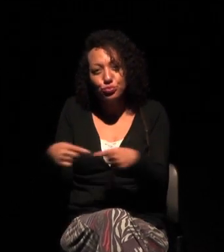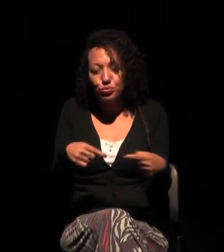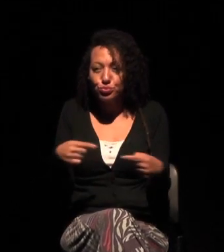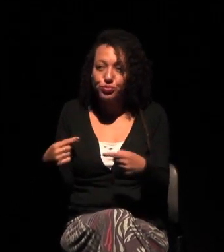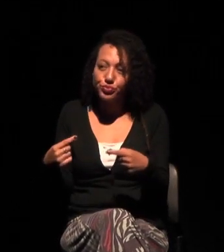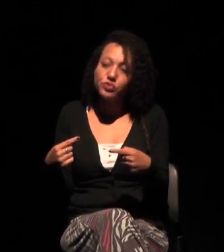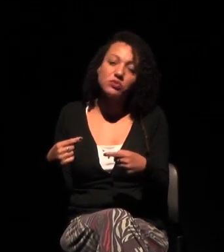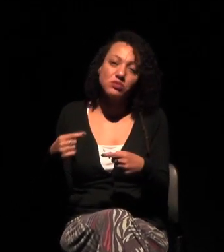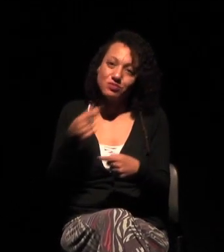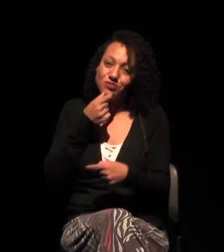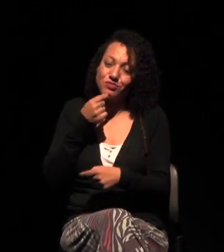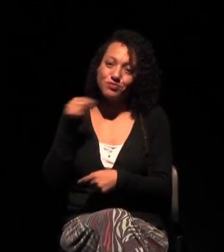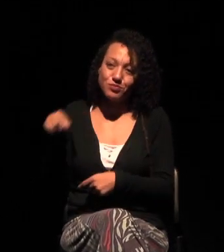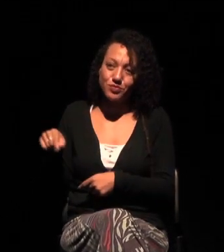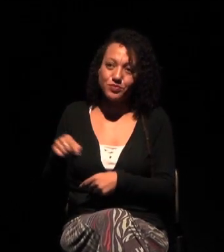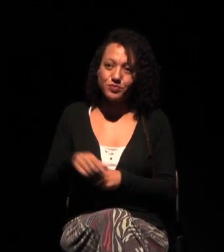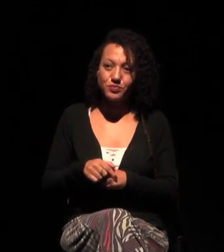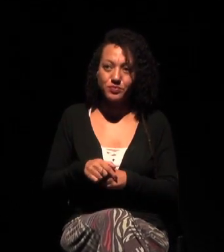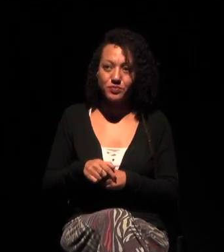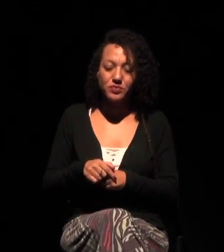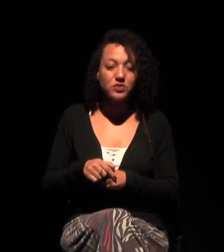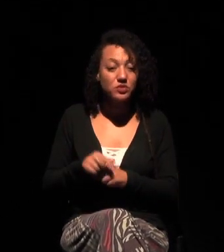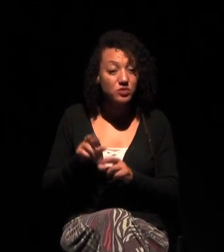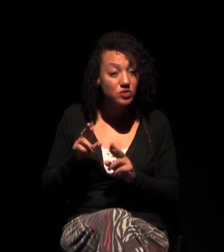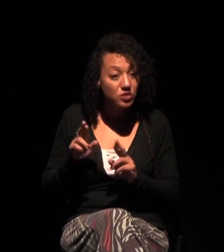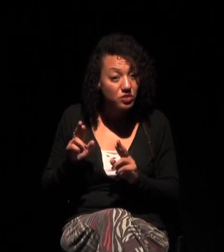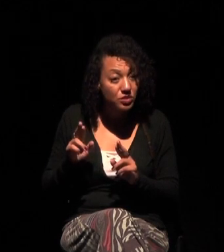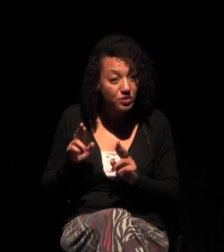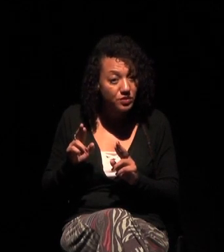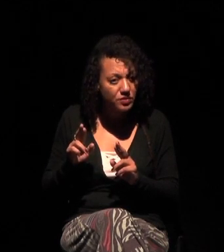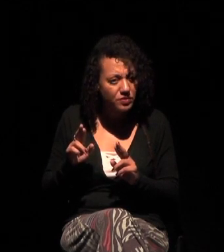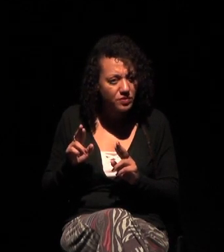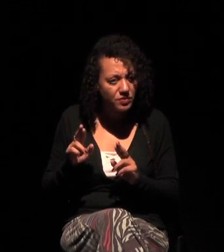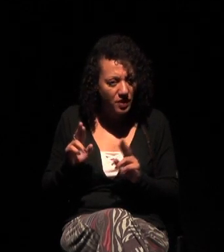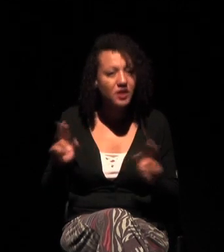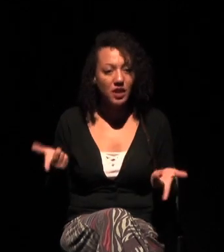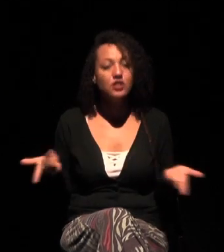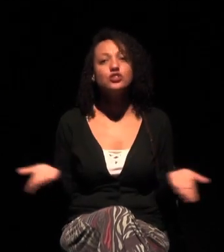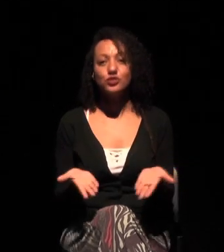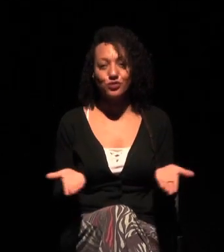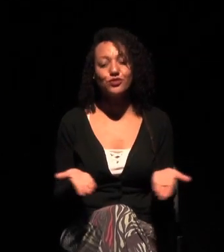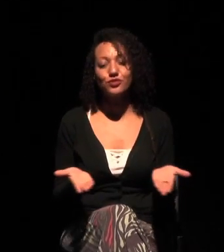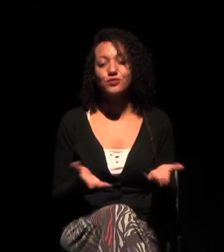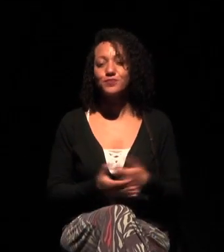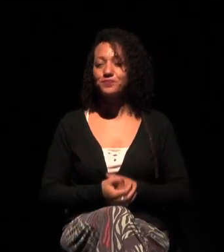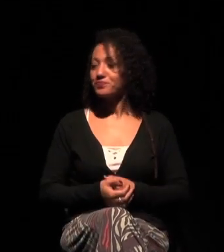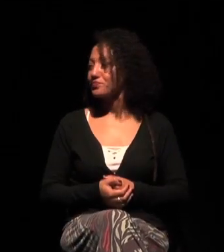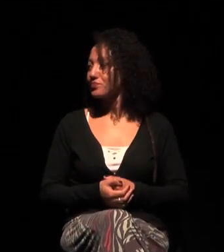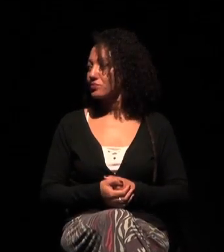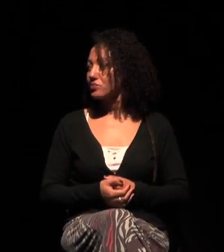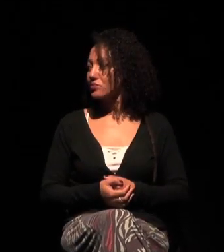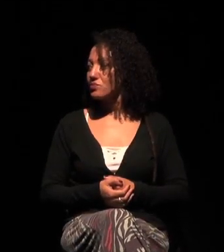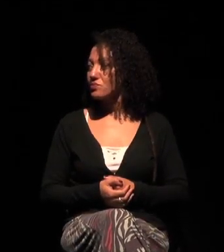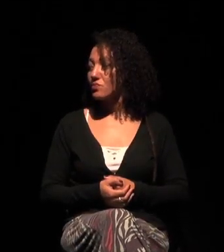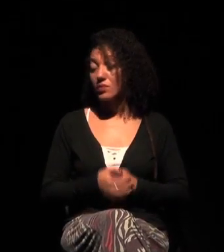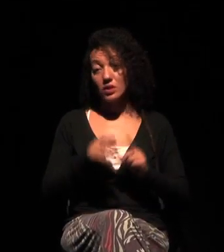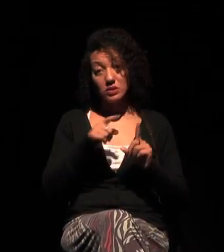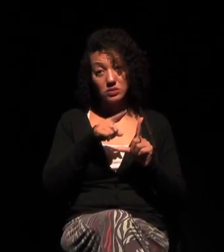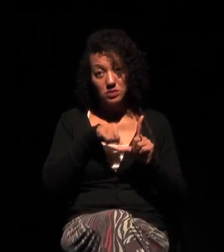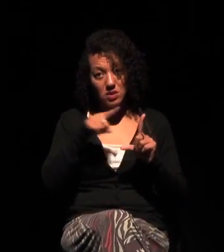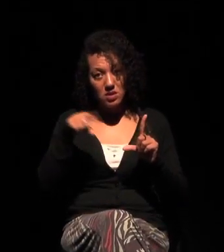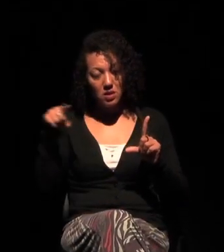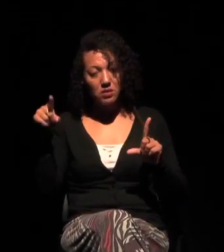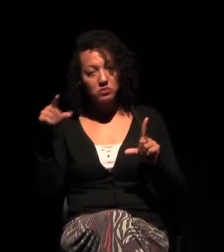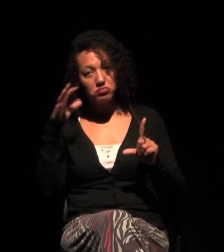nós temos este gráfico é impressionante e é impressionante